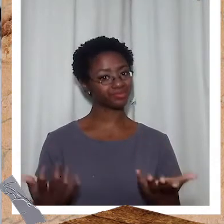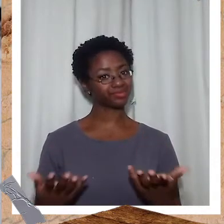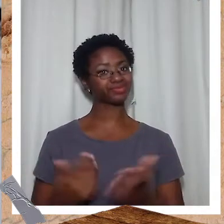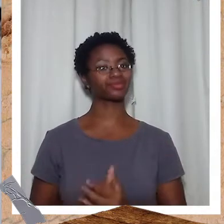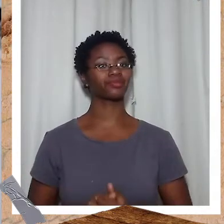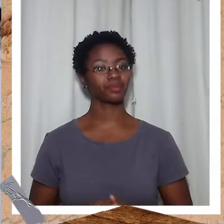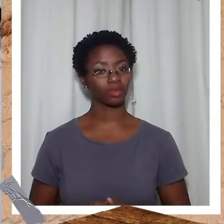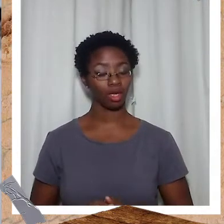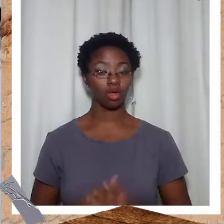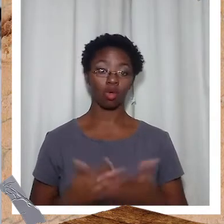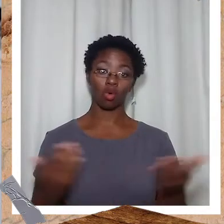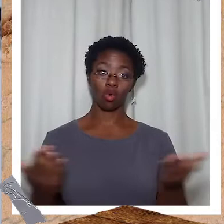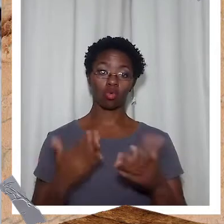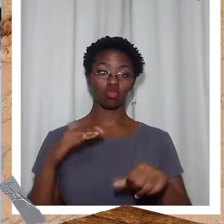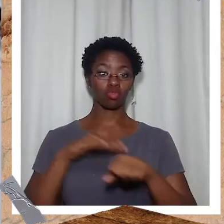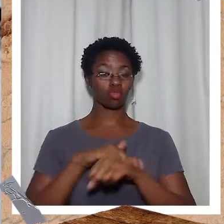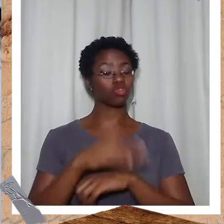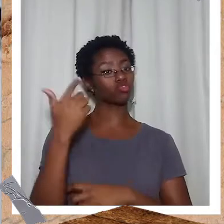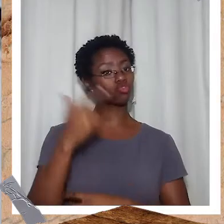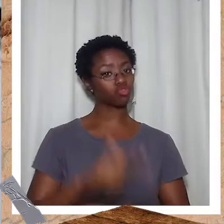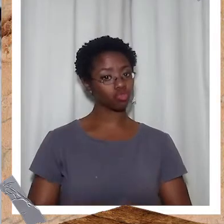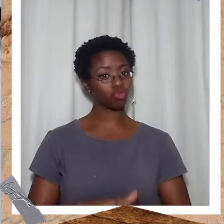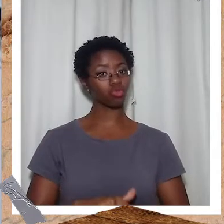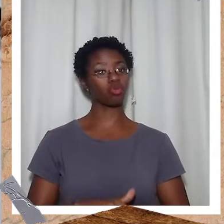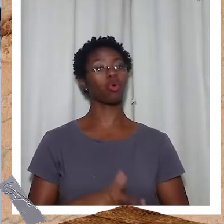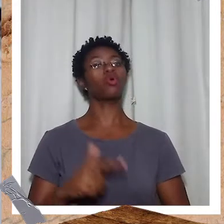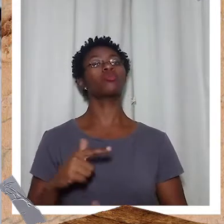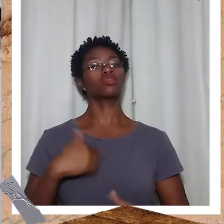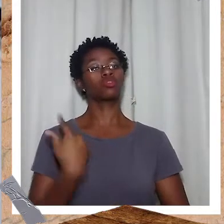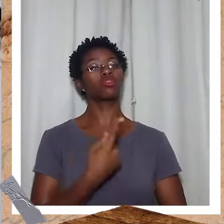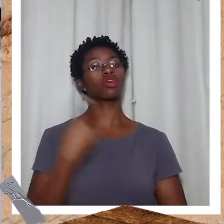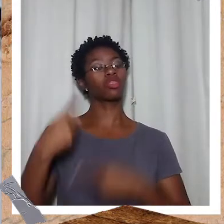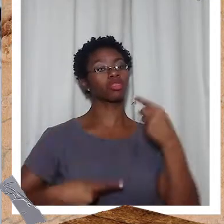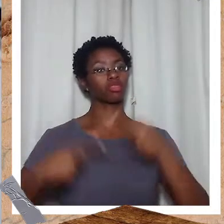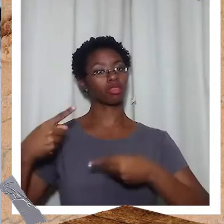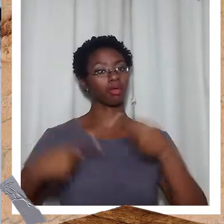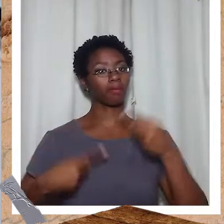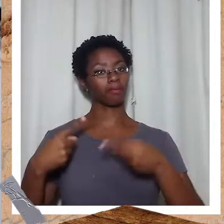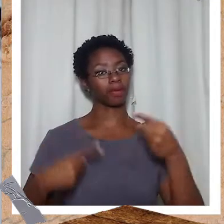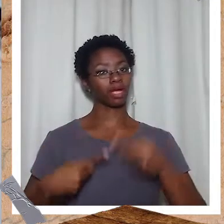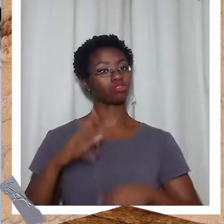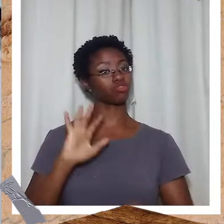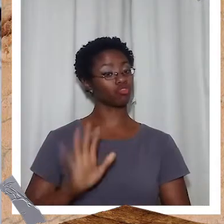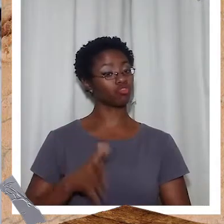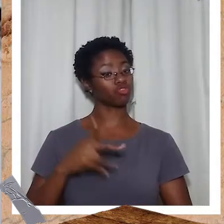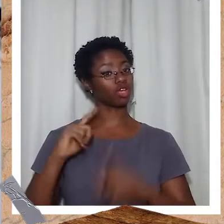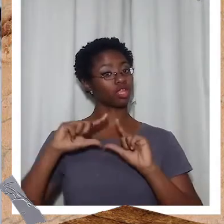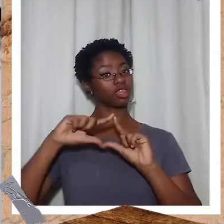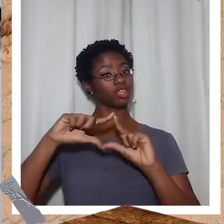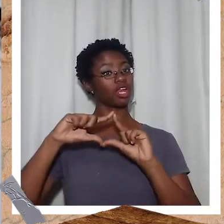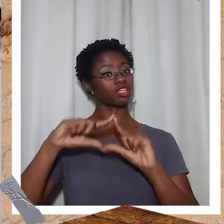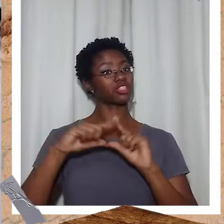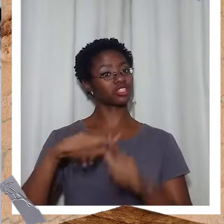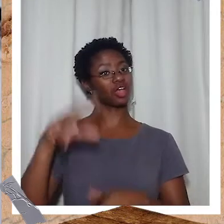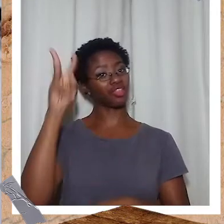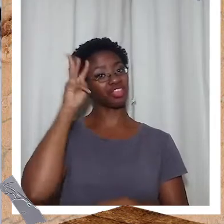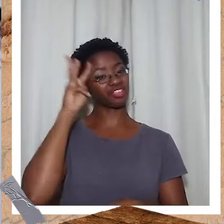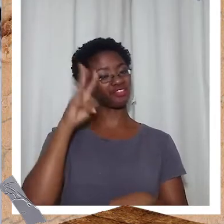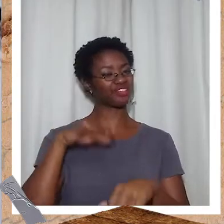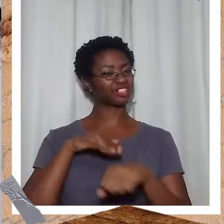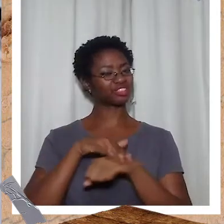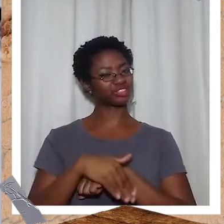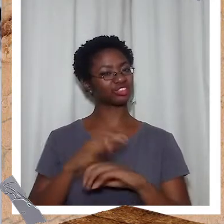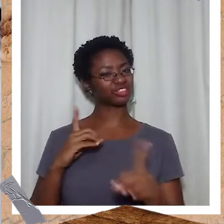em mais uma noite do nosso ciclo de debates. Já virou uma tradição das noites de terça-feira